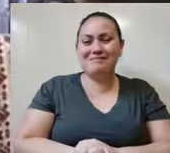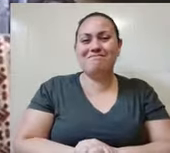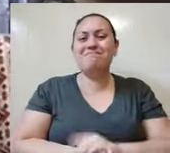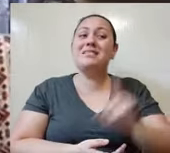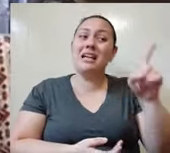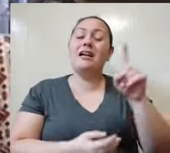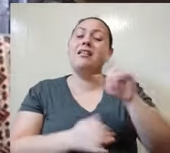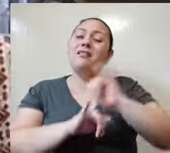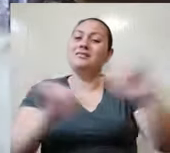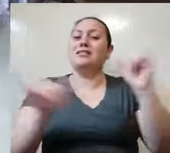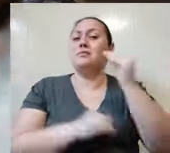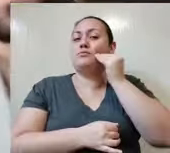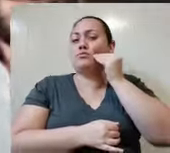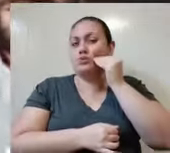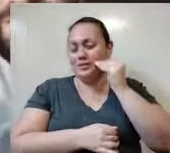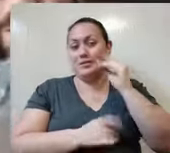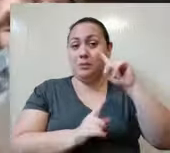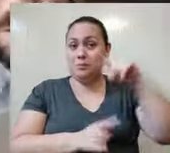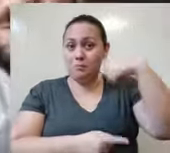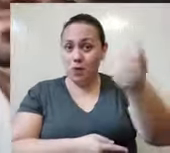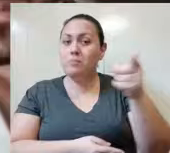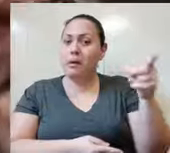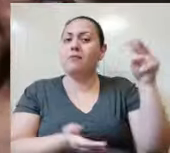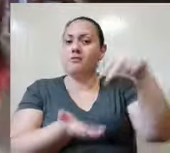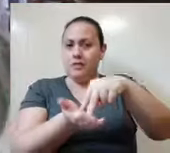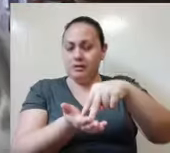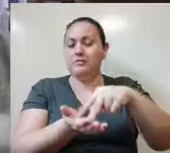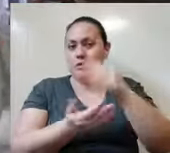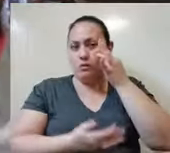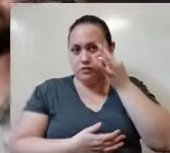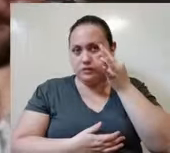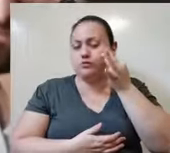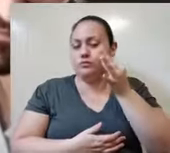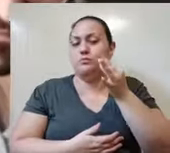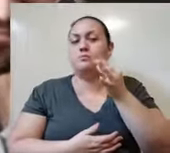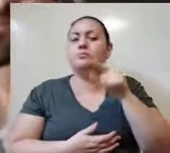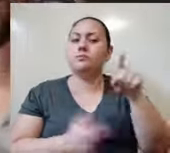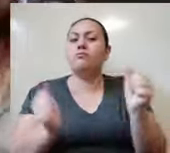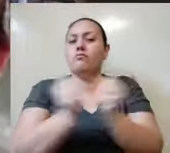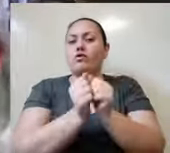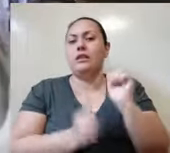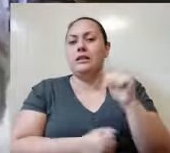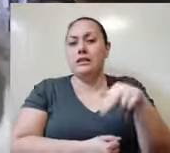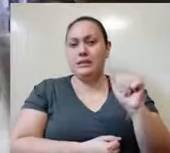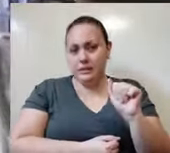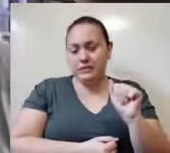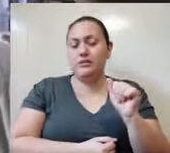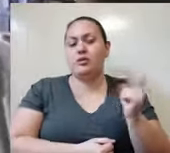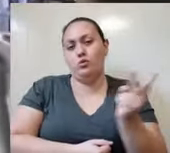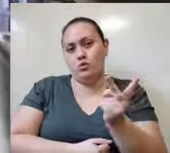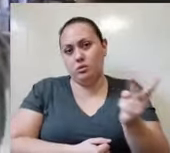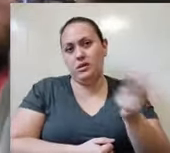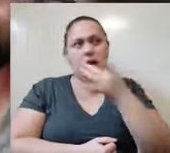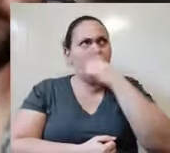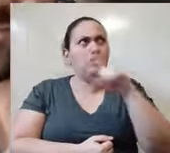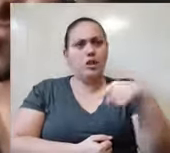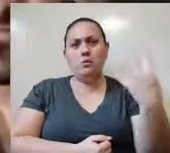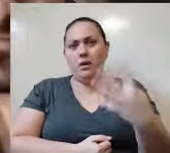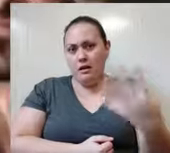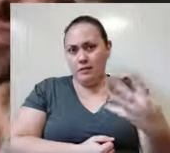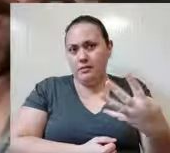Ela mandou um acontece. beijo pra vocês. Na próxima, ela vai estar ao vivo com a Ana, eu Isso, imagino. Acho que vai